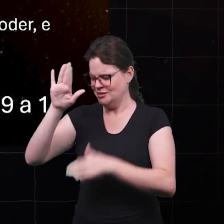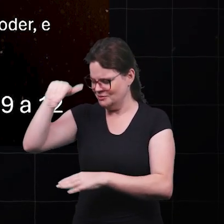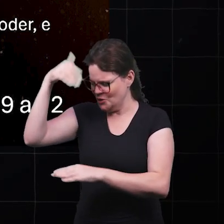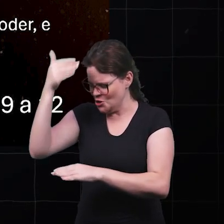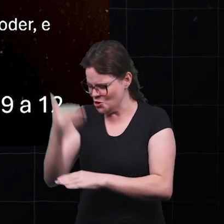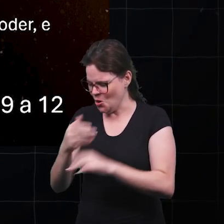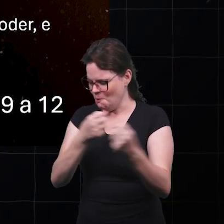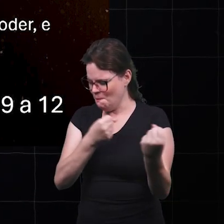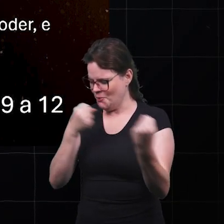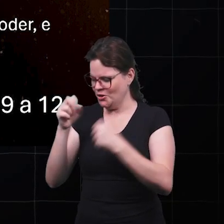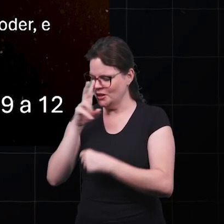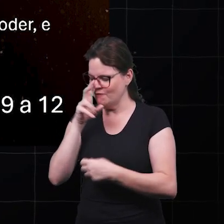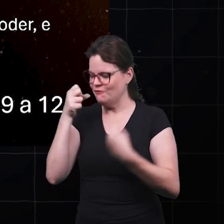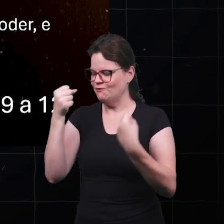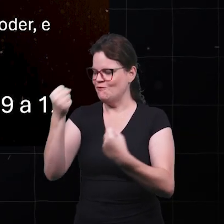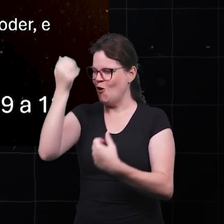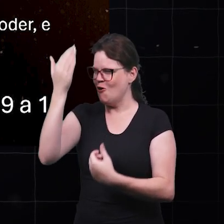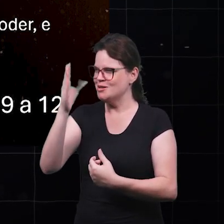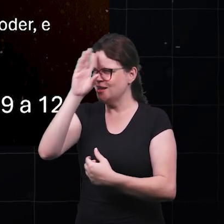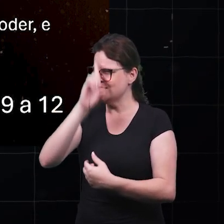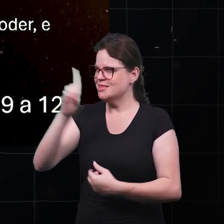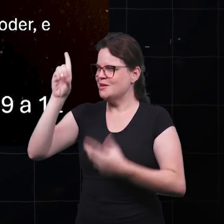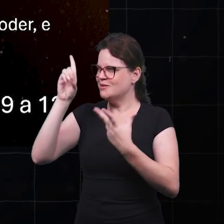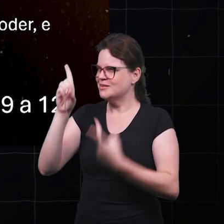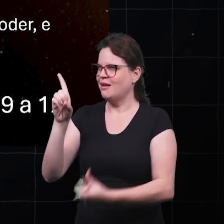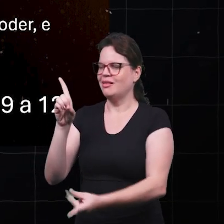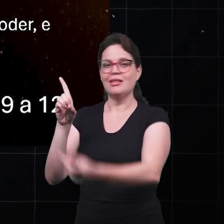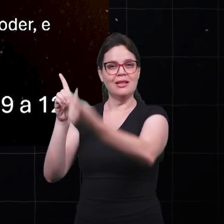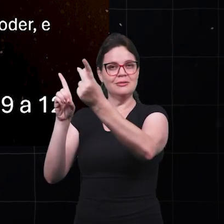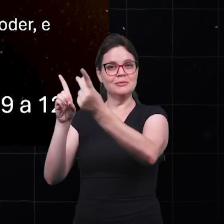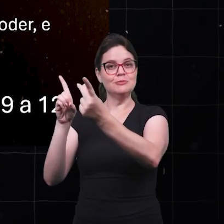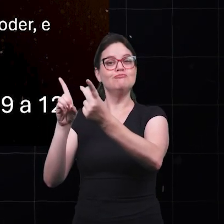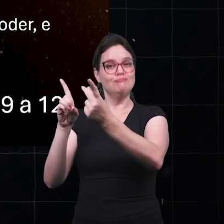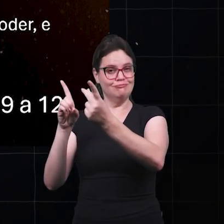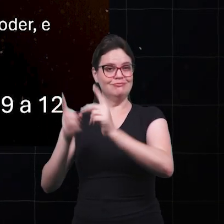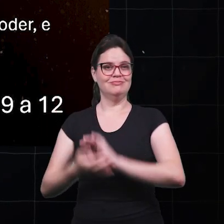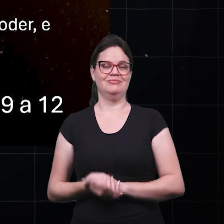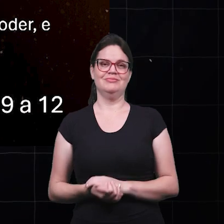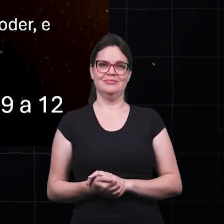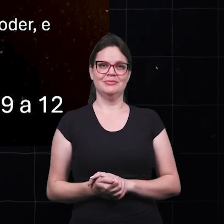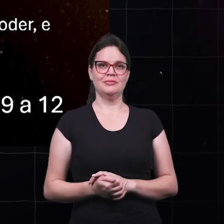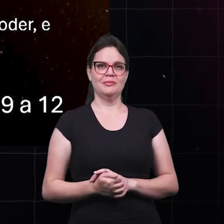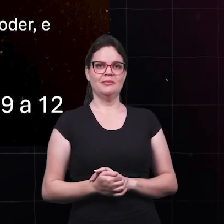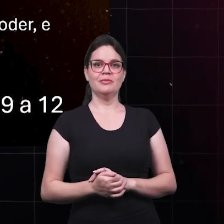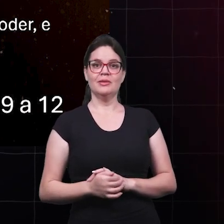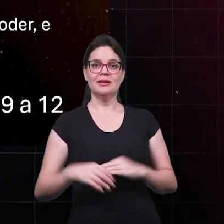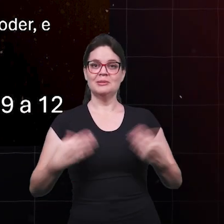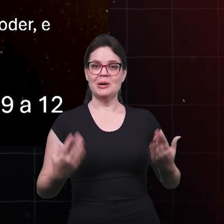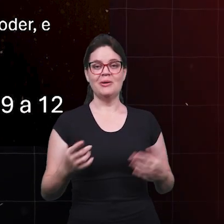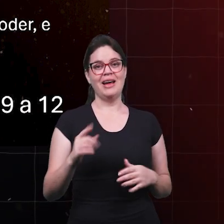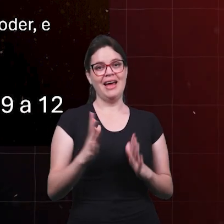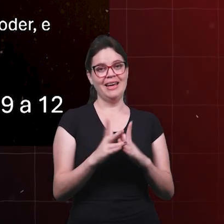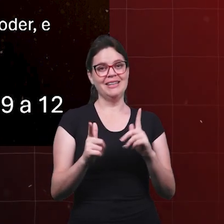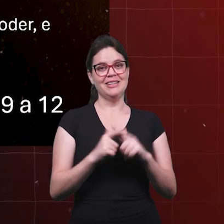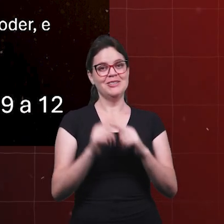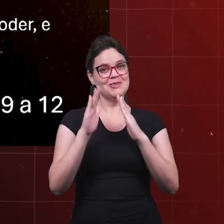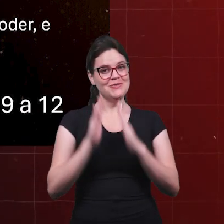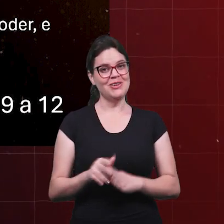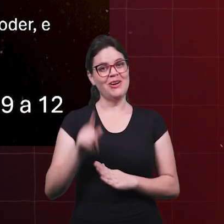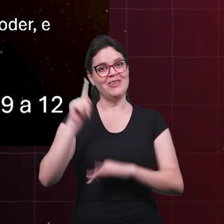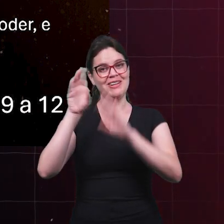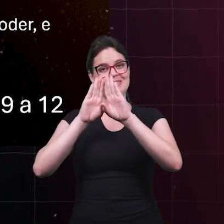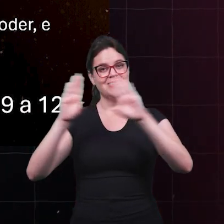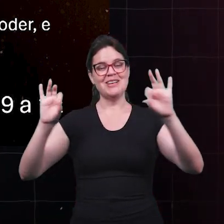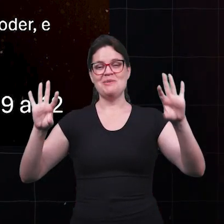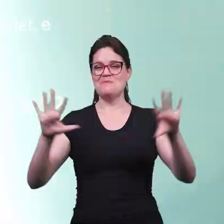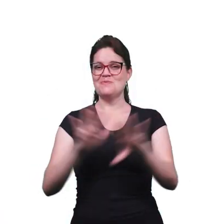nosso Deus para todo sempre. Amém. É a igreja vivendo para sempre com o Senhor. E aqui,